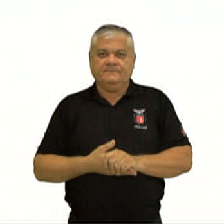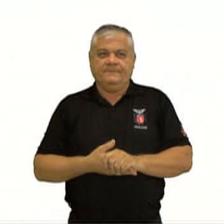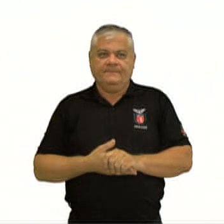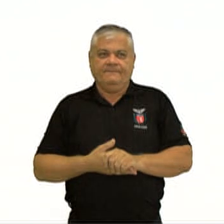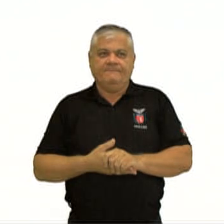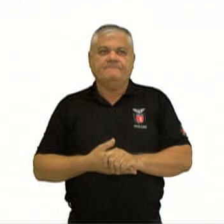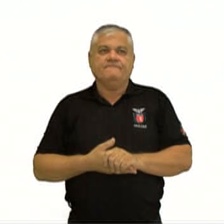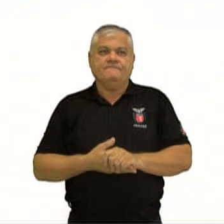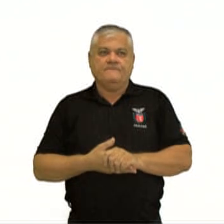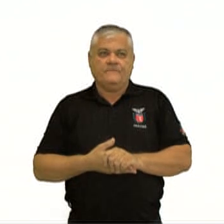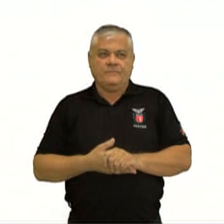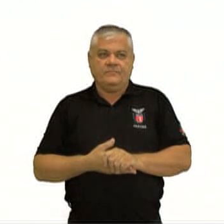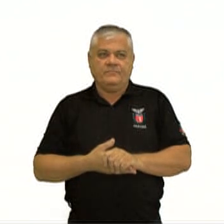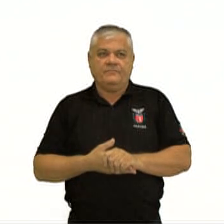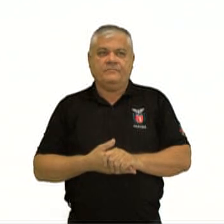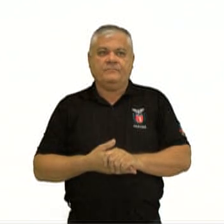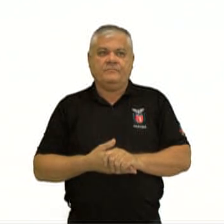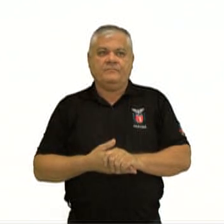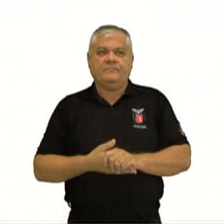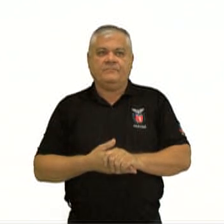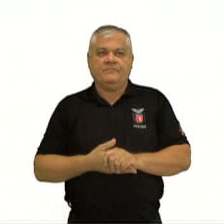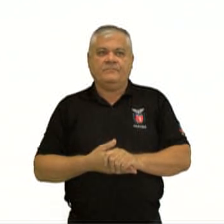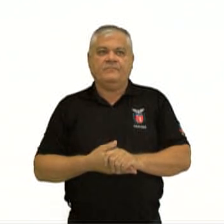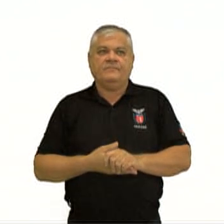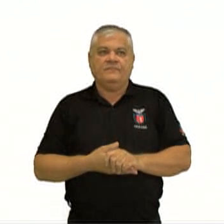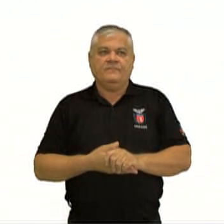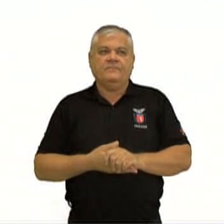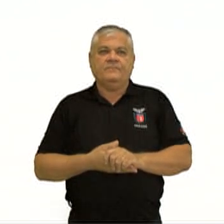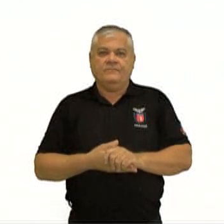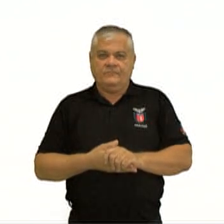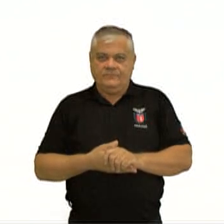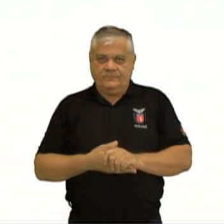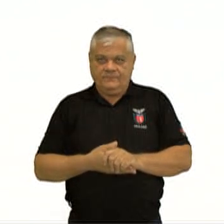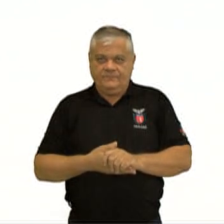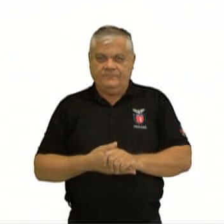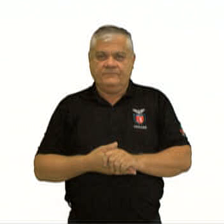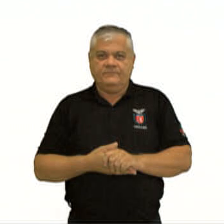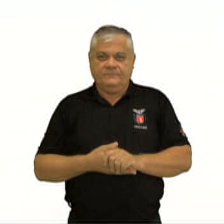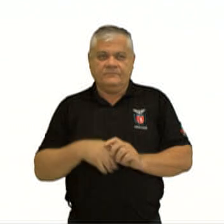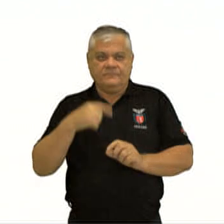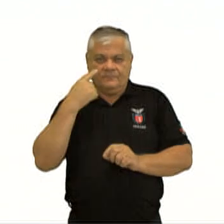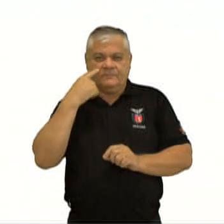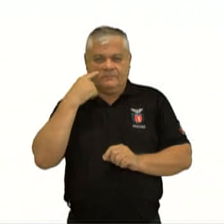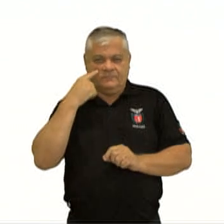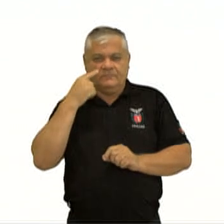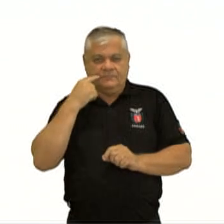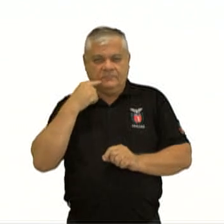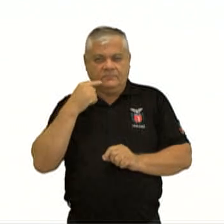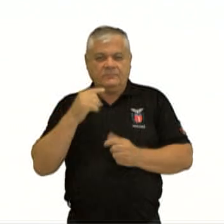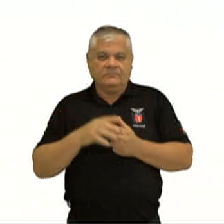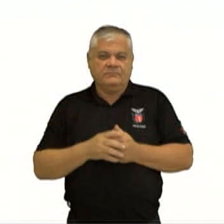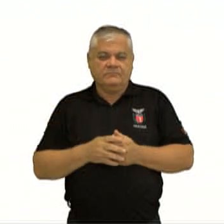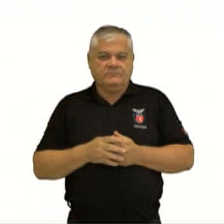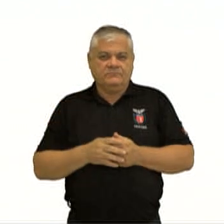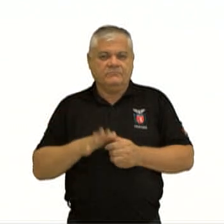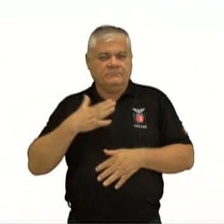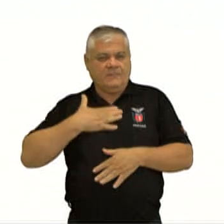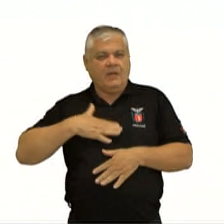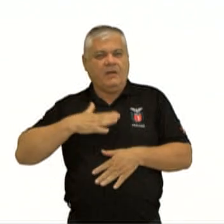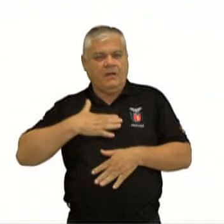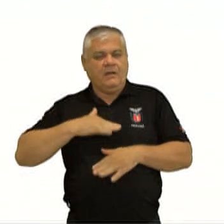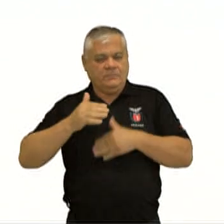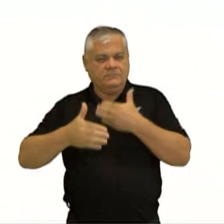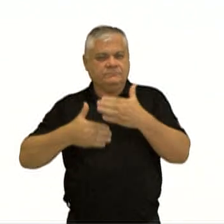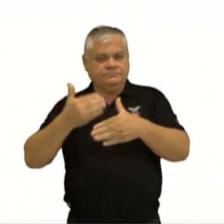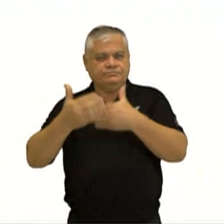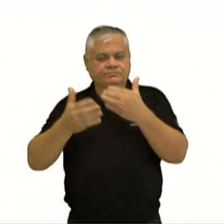A quitina é um polissacarídeo e a maltose, um oligossacarídeo. É meio complicadinho ali, mas é tranquilo de aprender isso